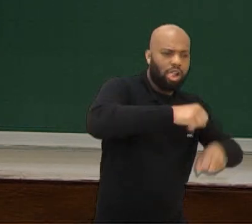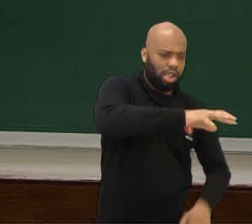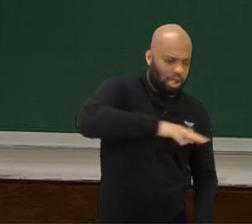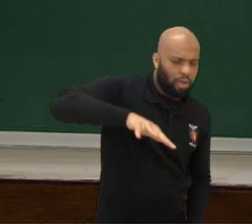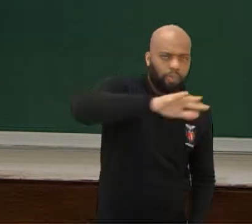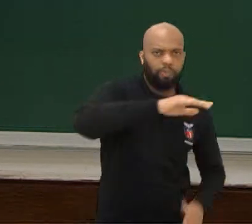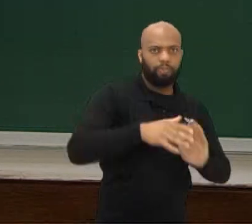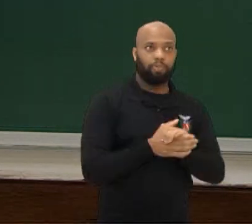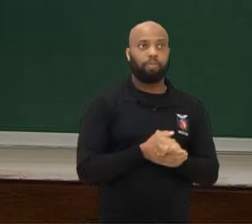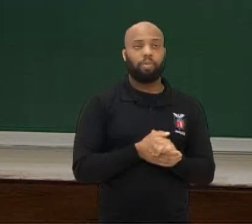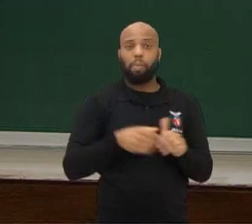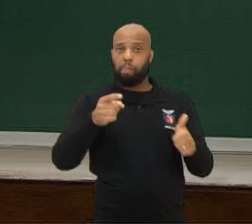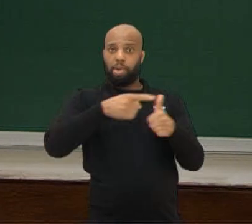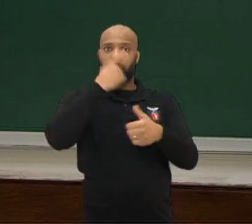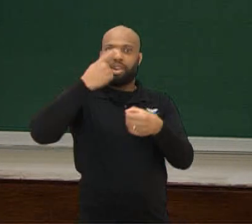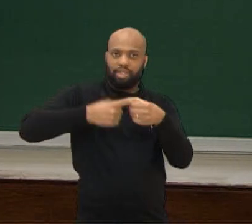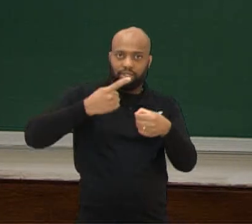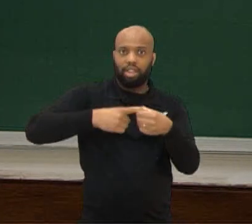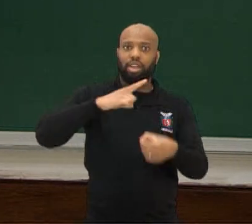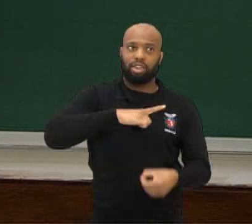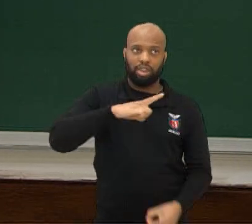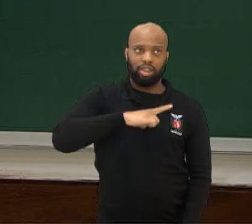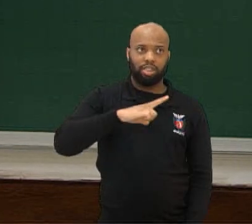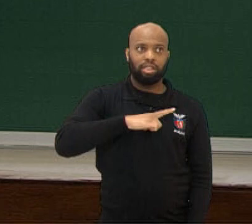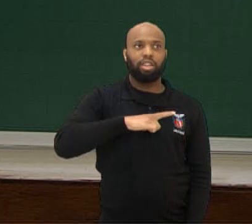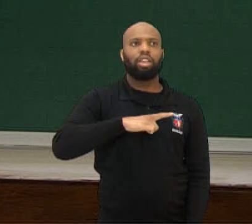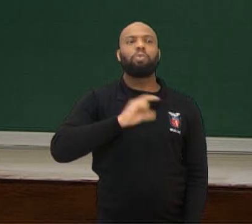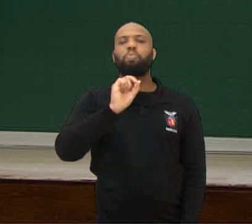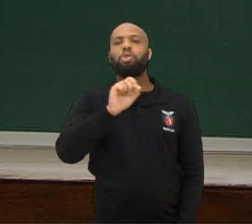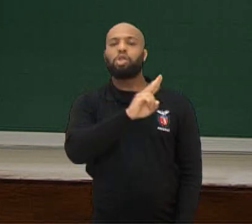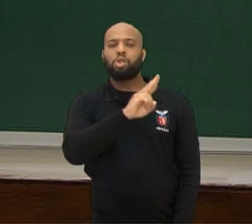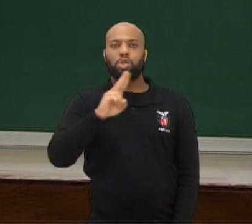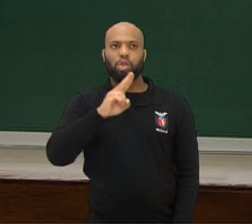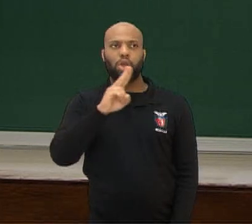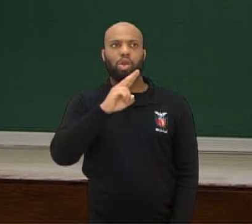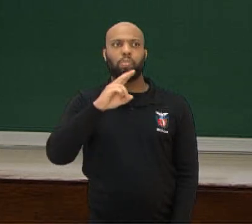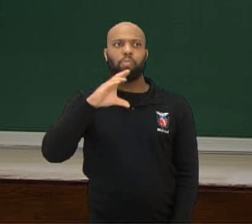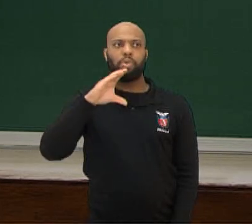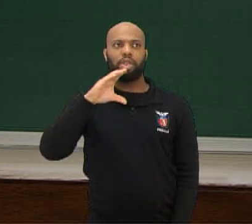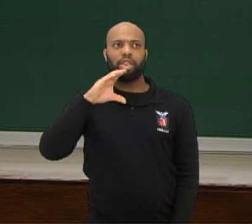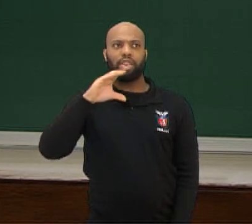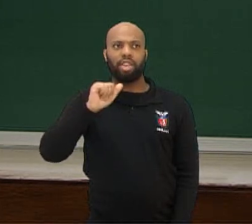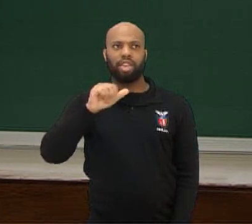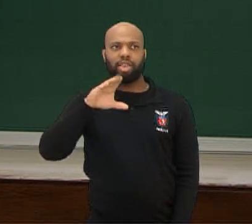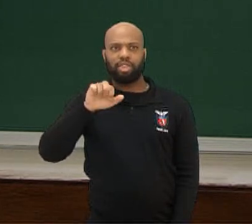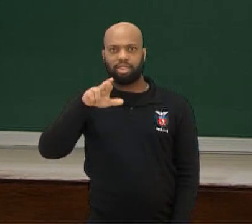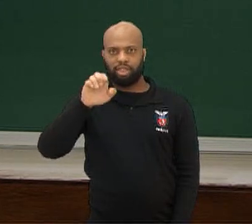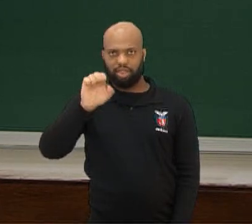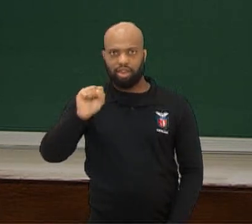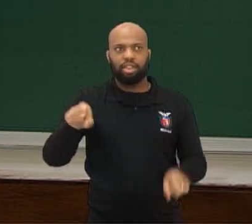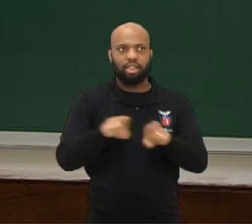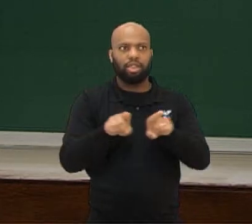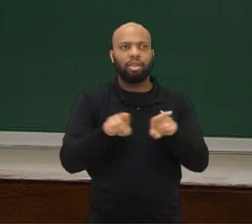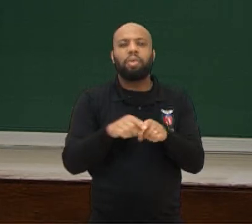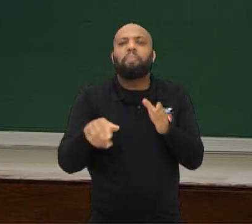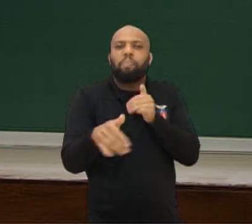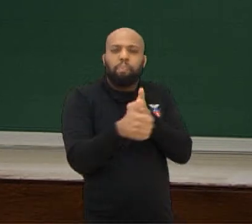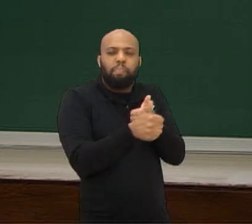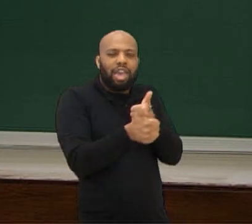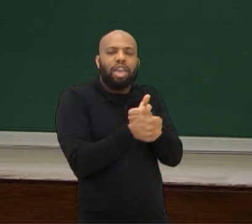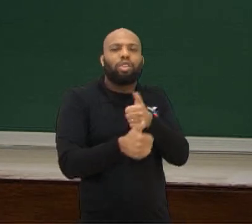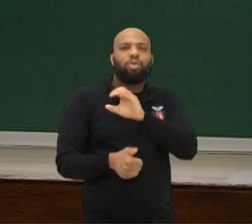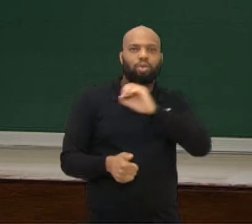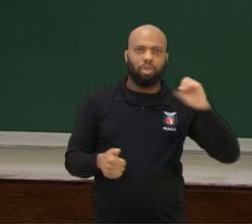certo? As primeiras cidades ali, as primeiras ocupações, então nós vamos ter Cáceres e Corumbá mais na porção oeste,